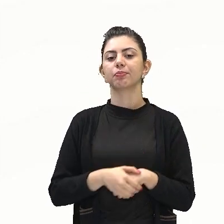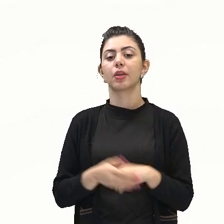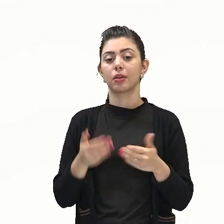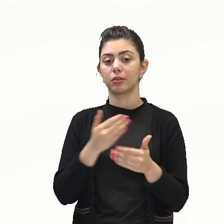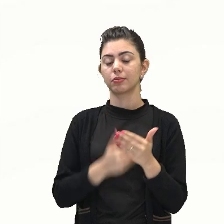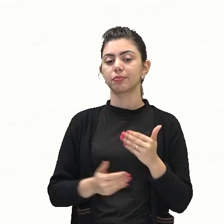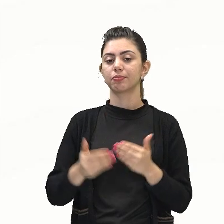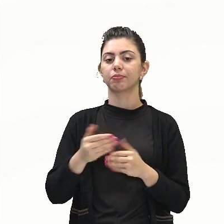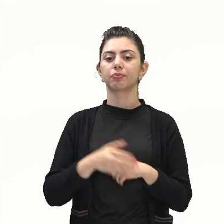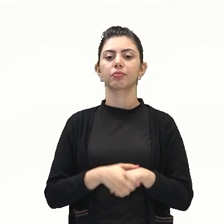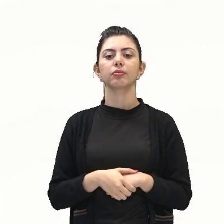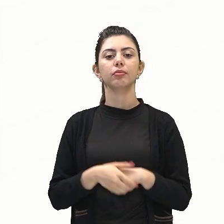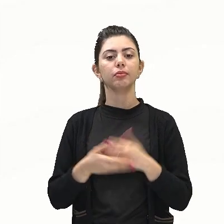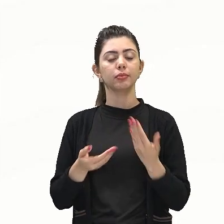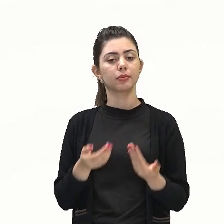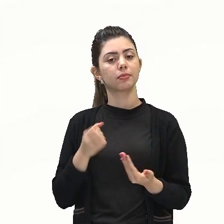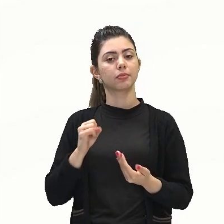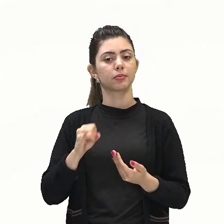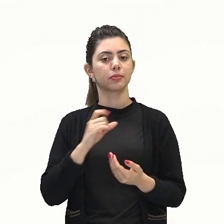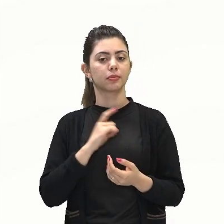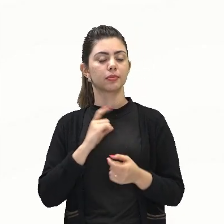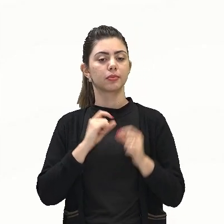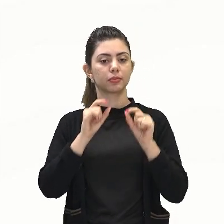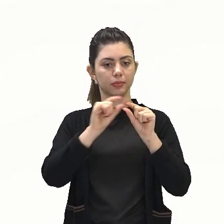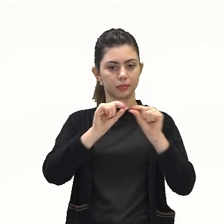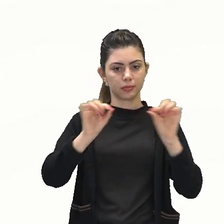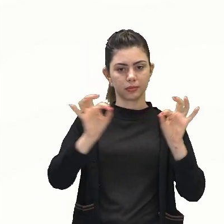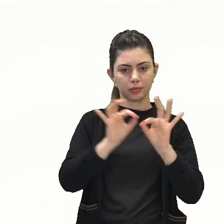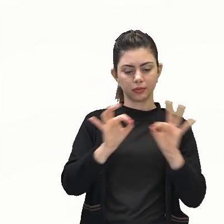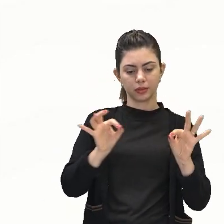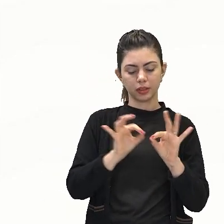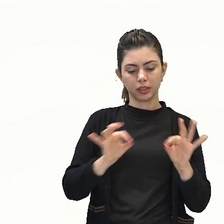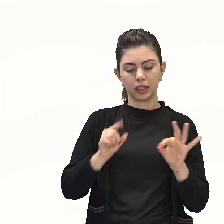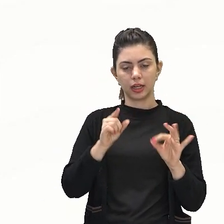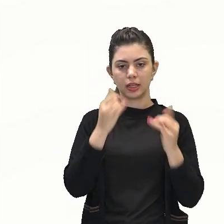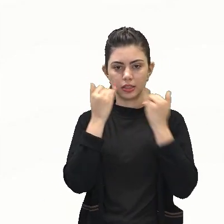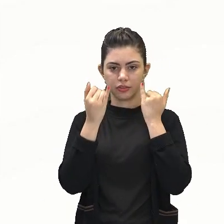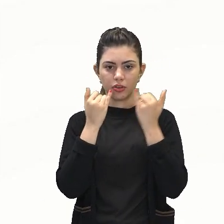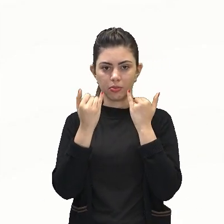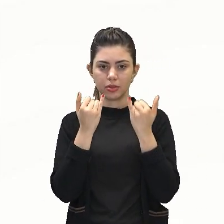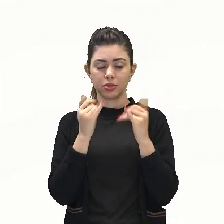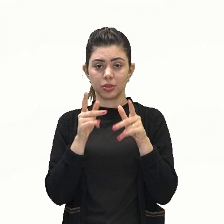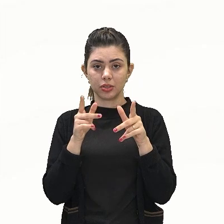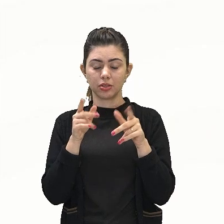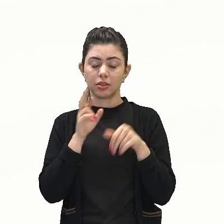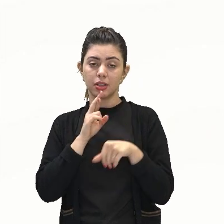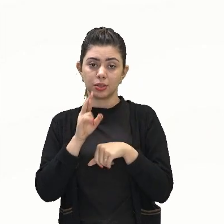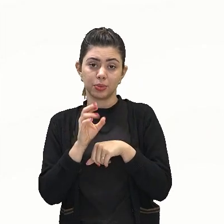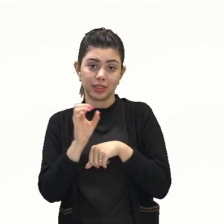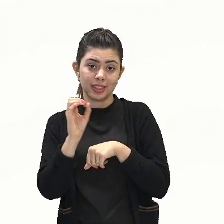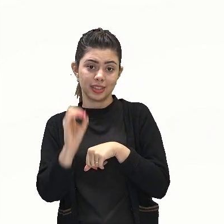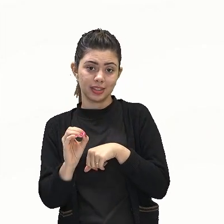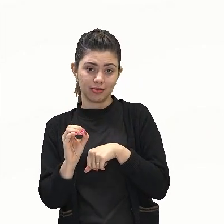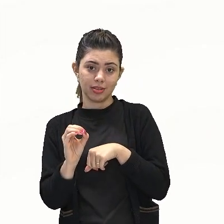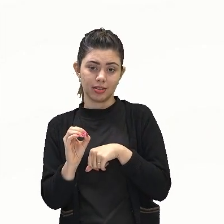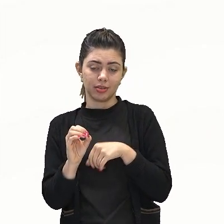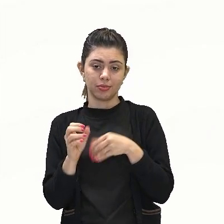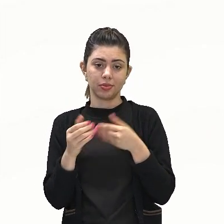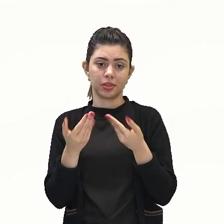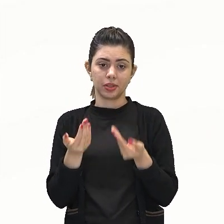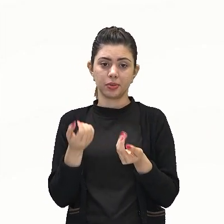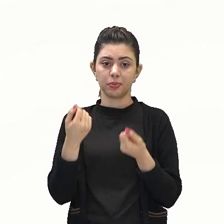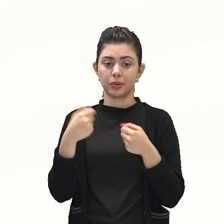além disso, se houver linhas com todos os elementos iguais a 0, elas devem